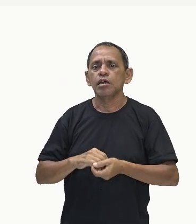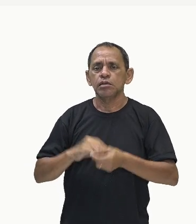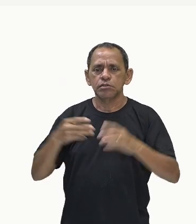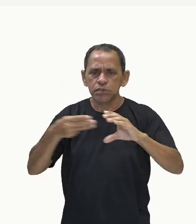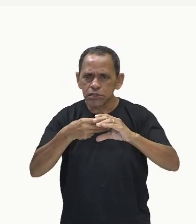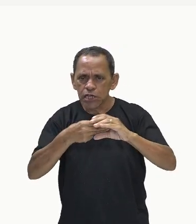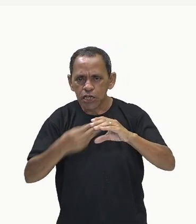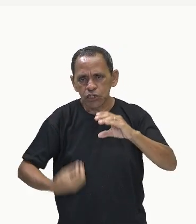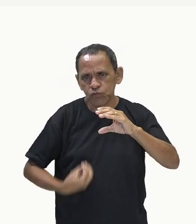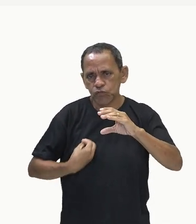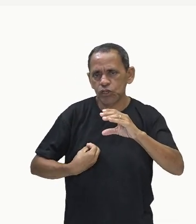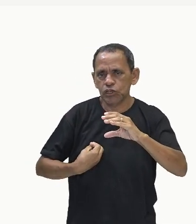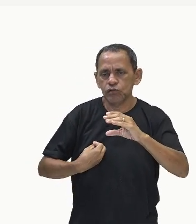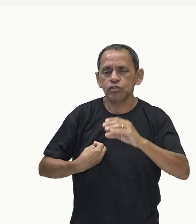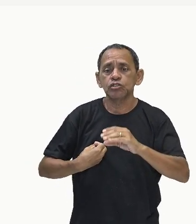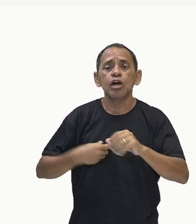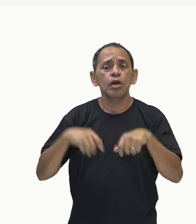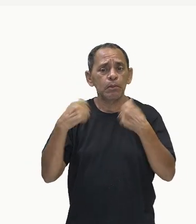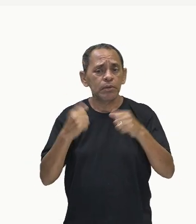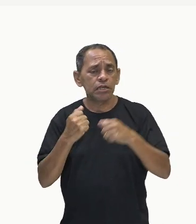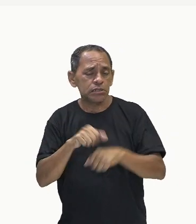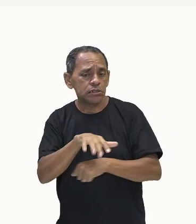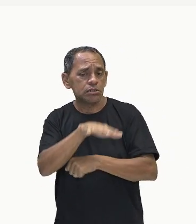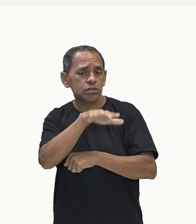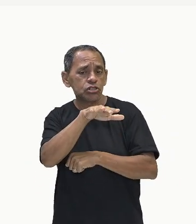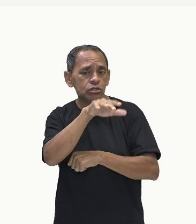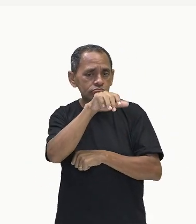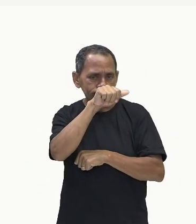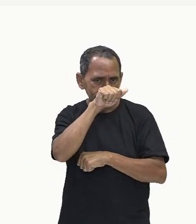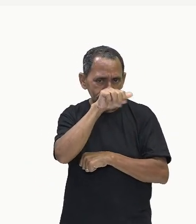que são aeróbios, que precisam de oxigênio